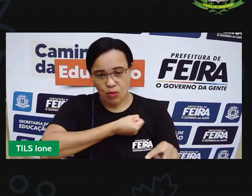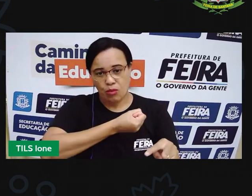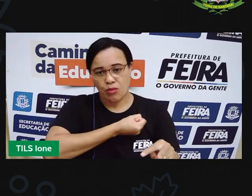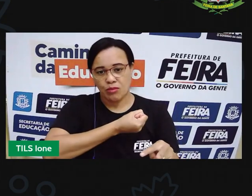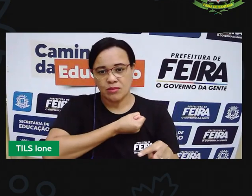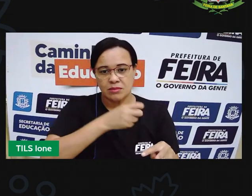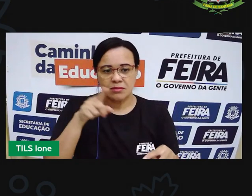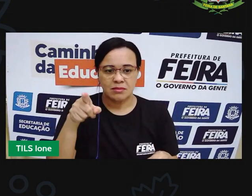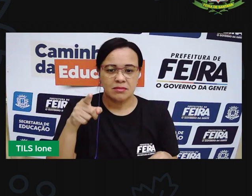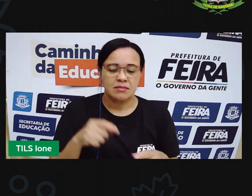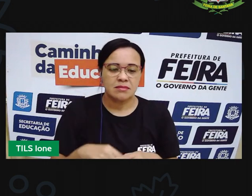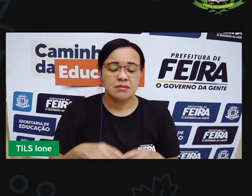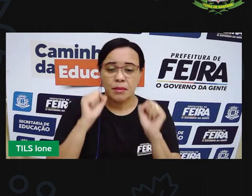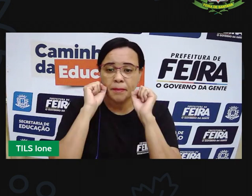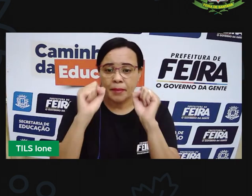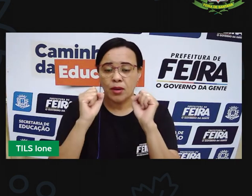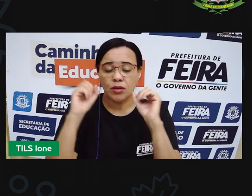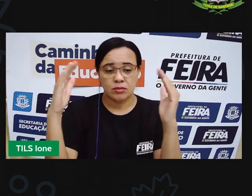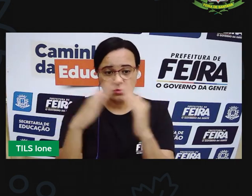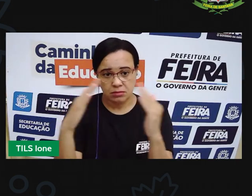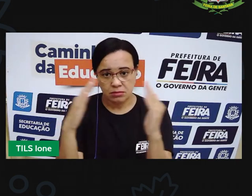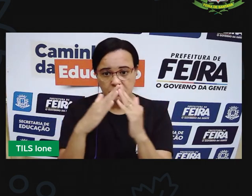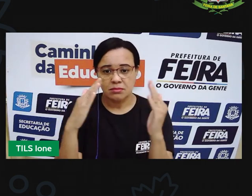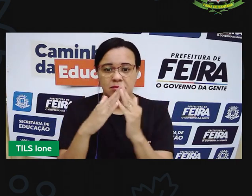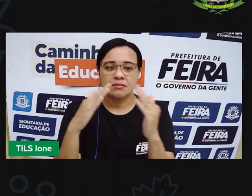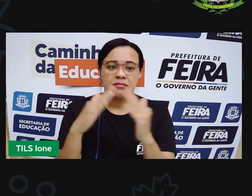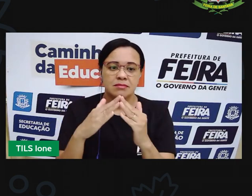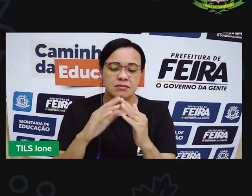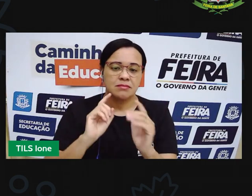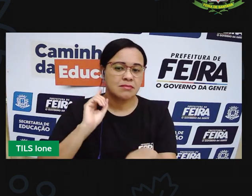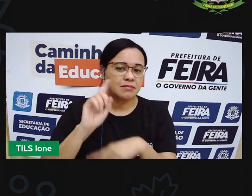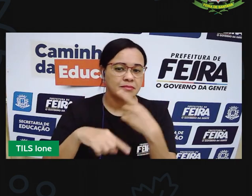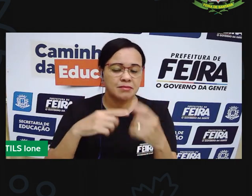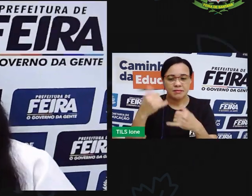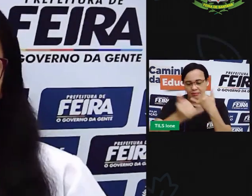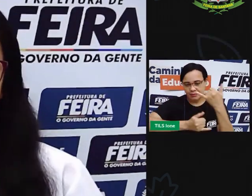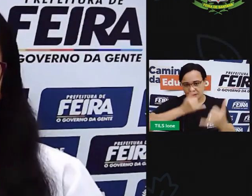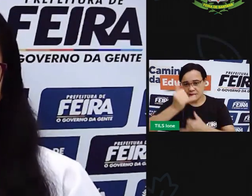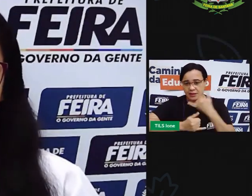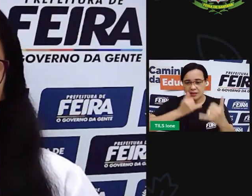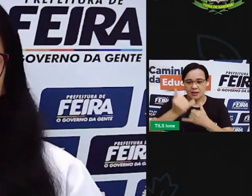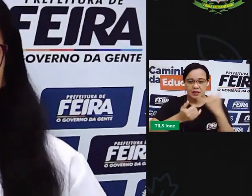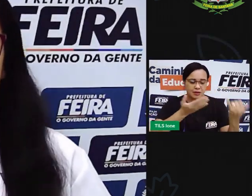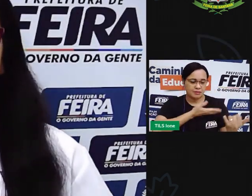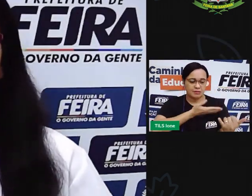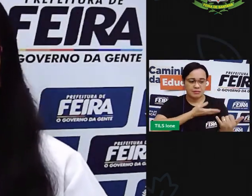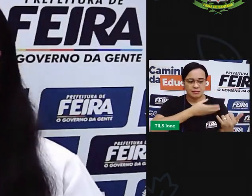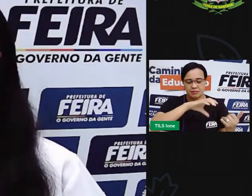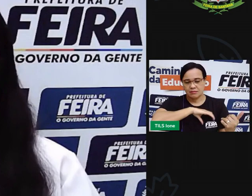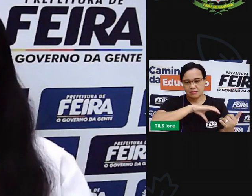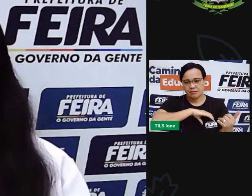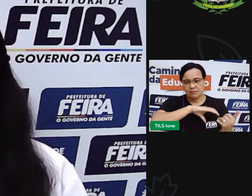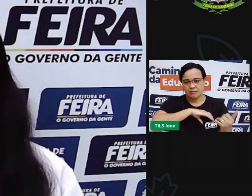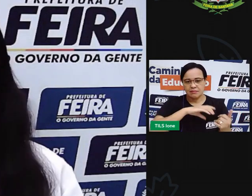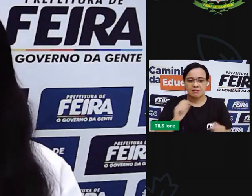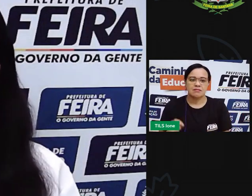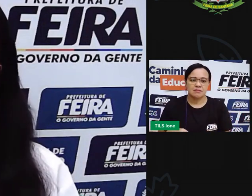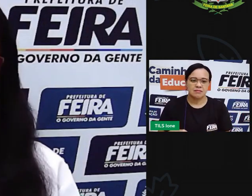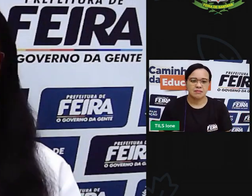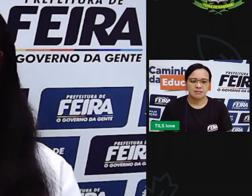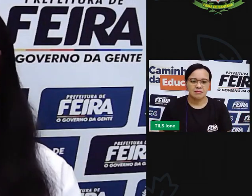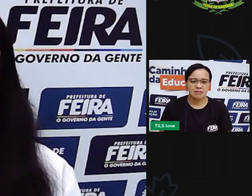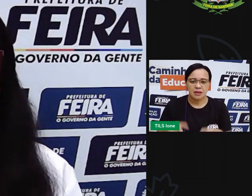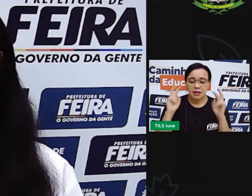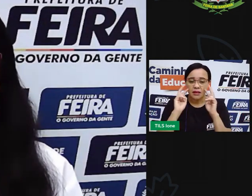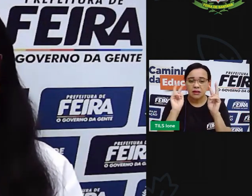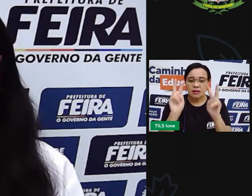Você pode, em casa aí, em outro momento, brincar aí com seus colegas e fazer esse agrupamento para